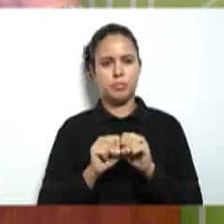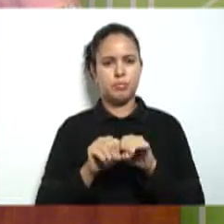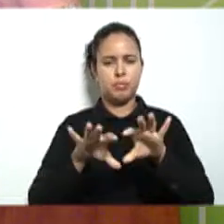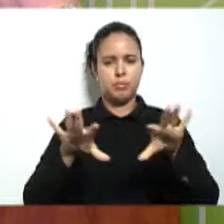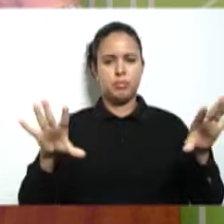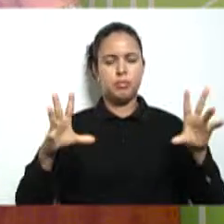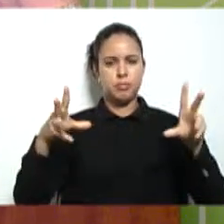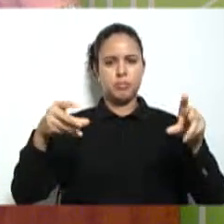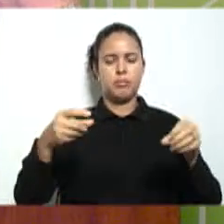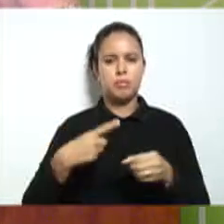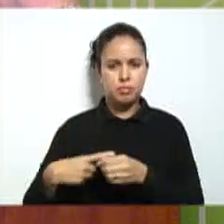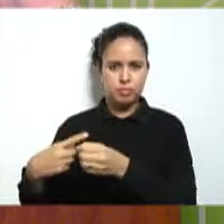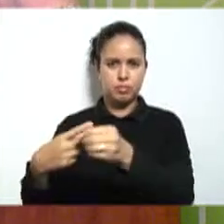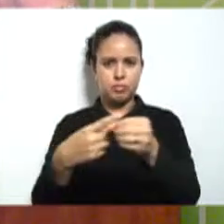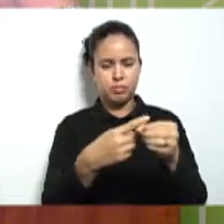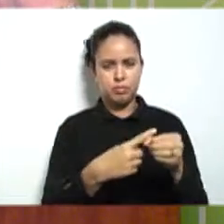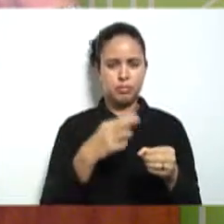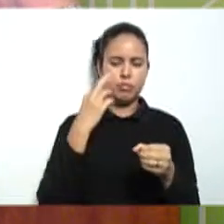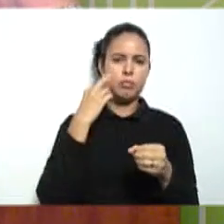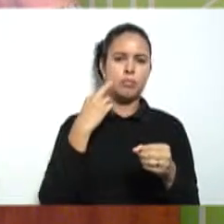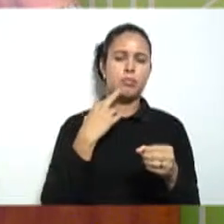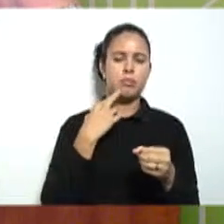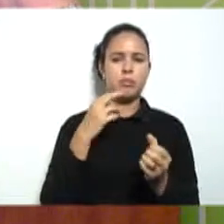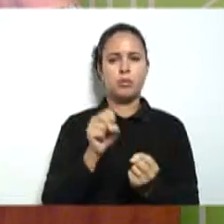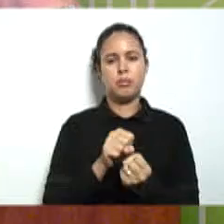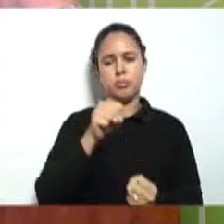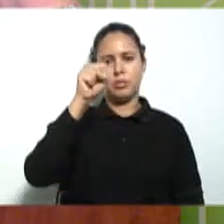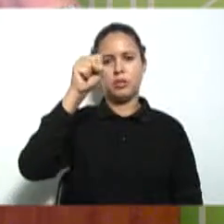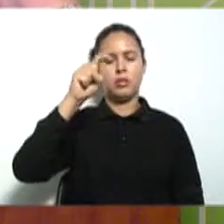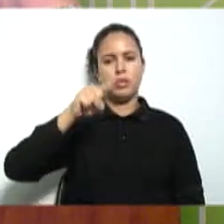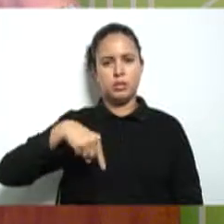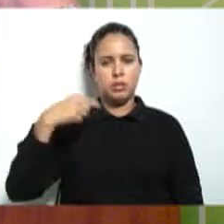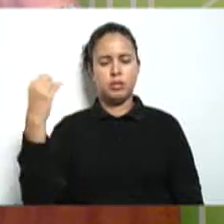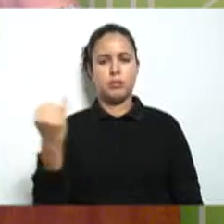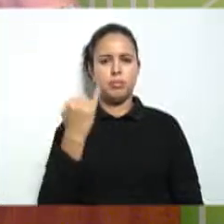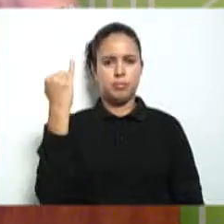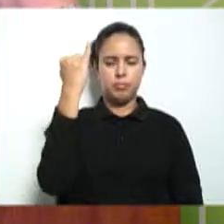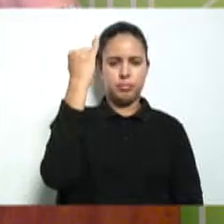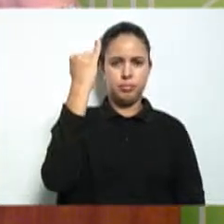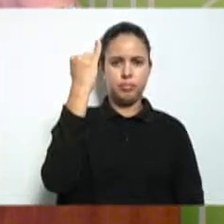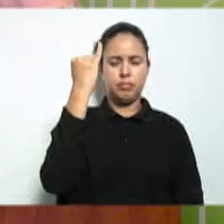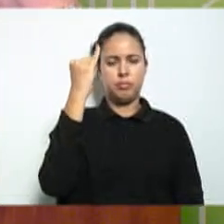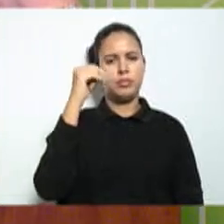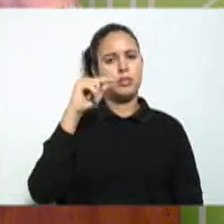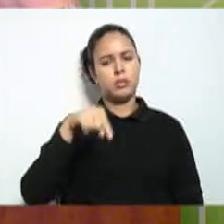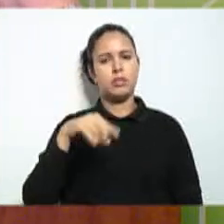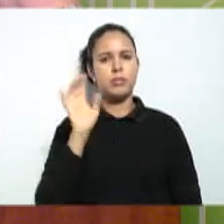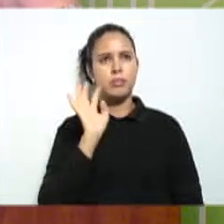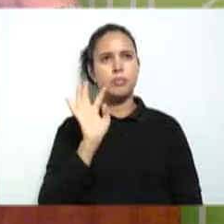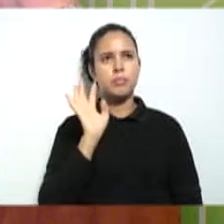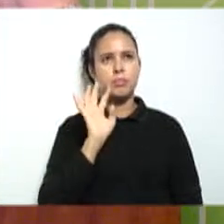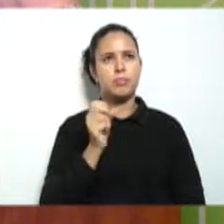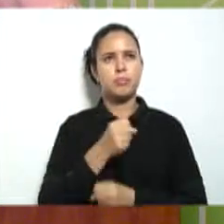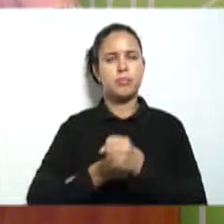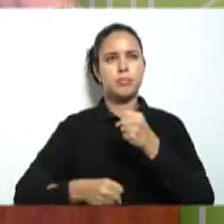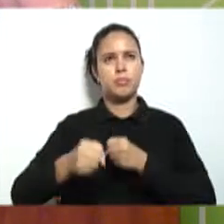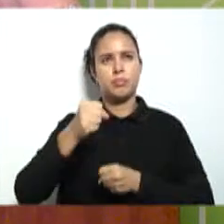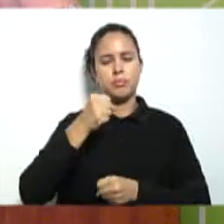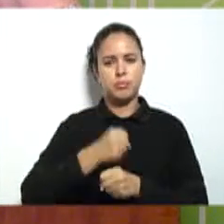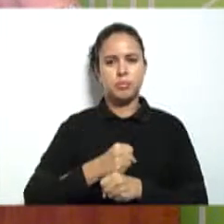interior fazendo esse trabalho. Essa questão do banner vir para cá também, ser exposto aqui, também assim é muito legal. Ano passado assim,